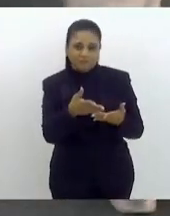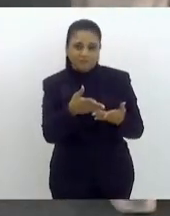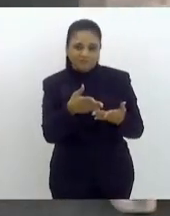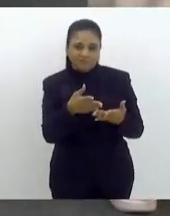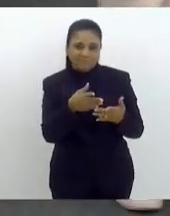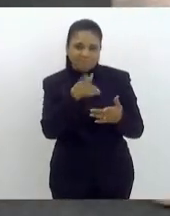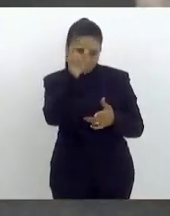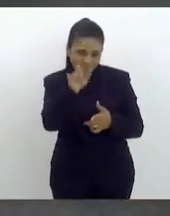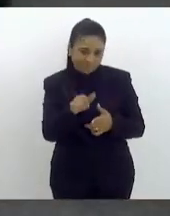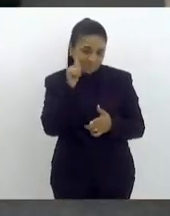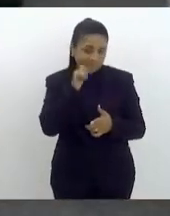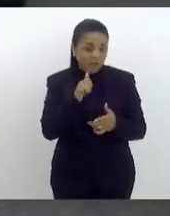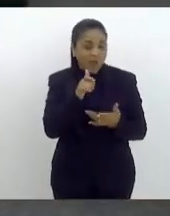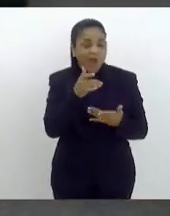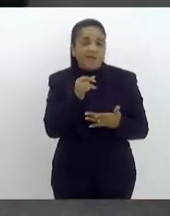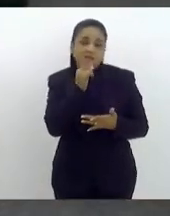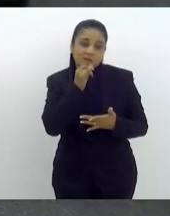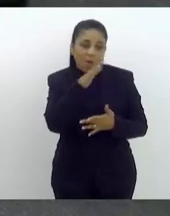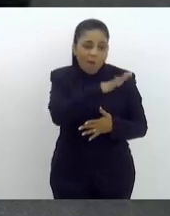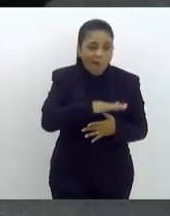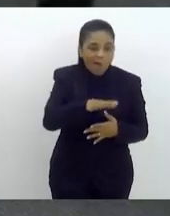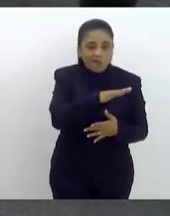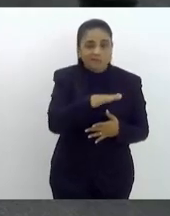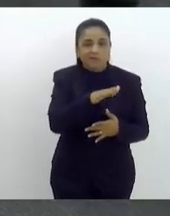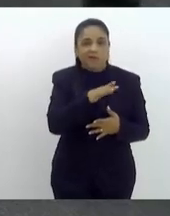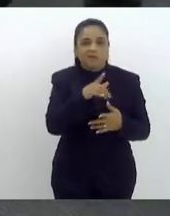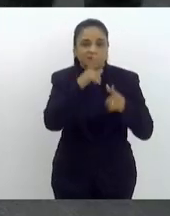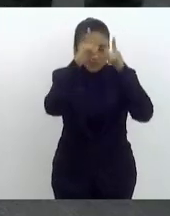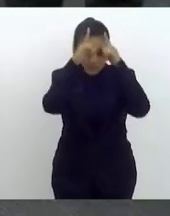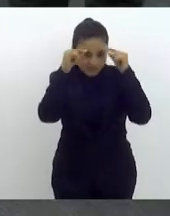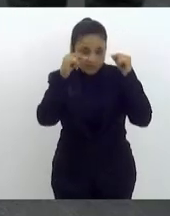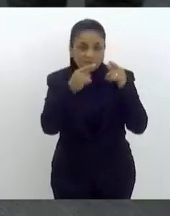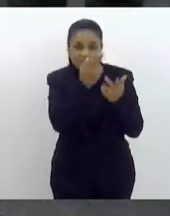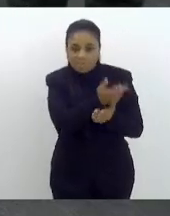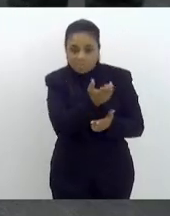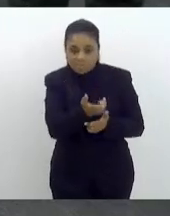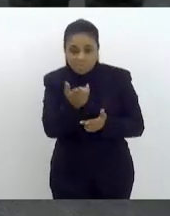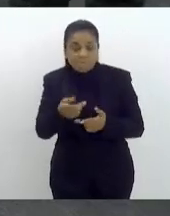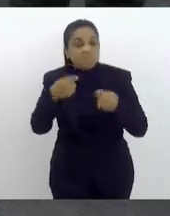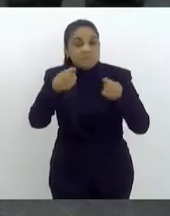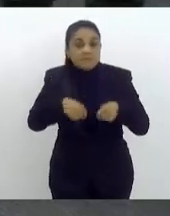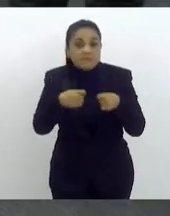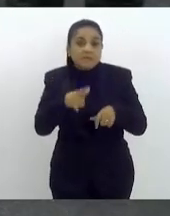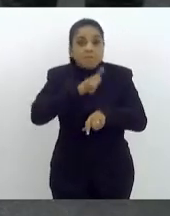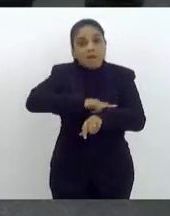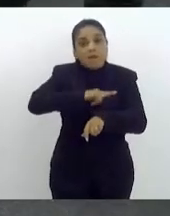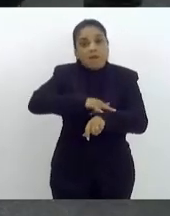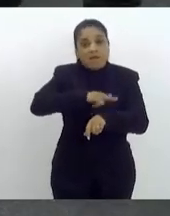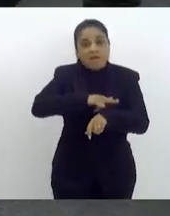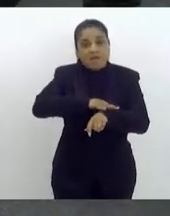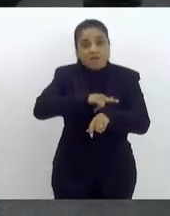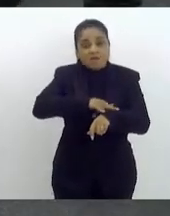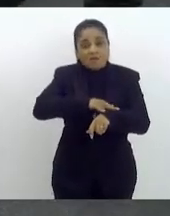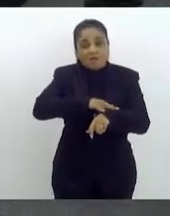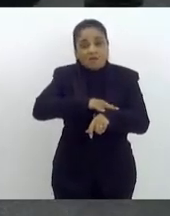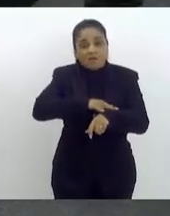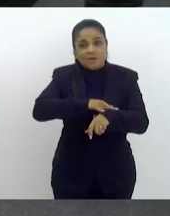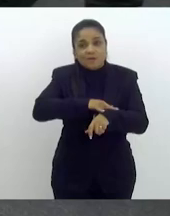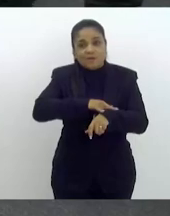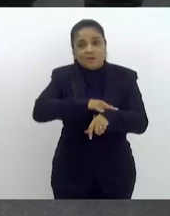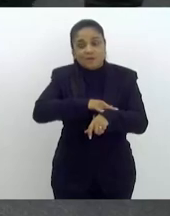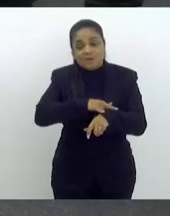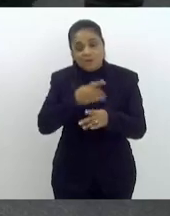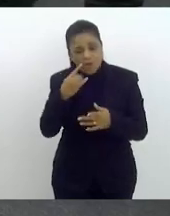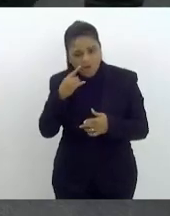temos alguns espaços da enfermaria que necessita por exemplo de banheiro nessas instalações que a gente viu não